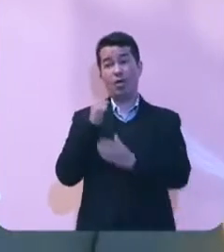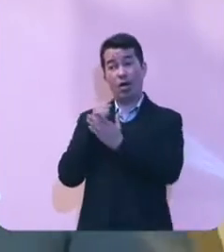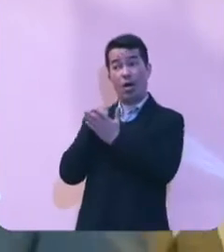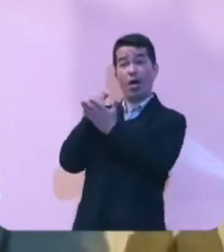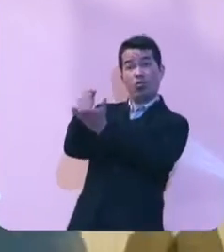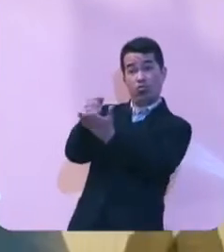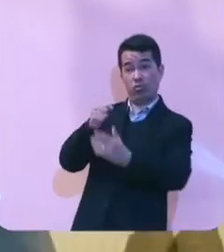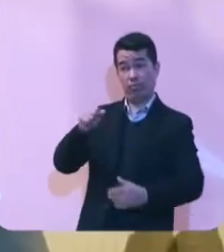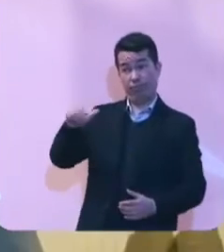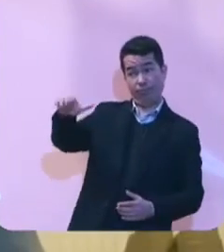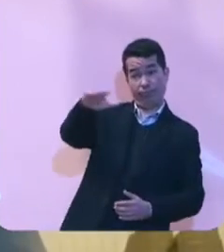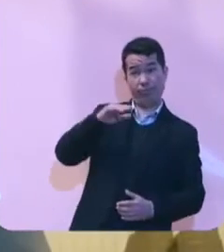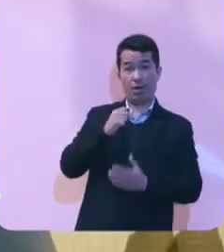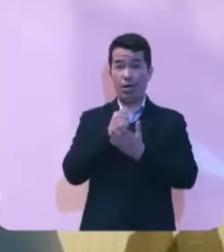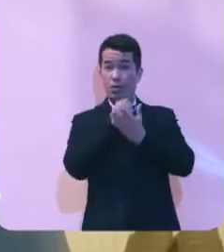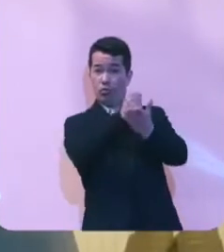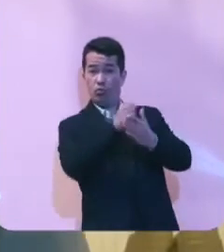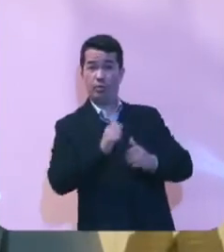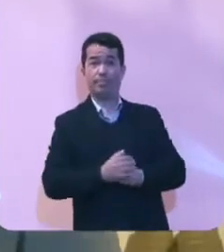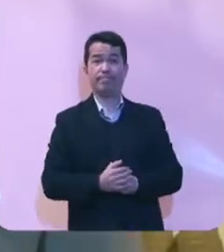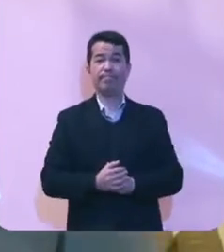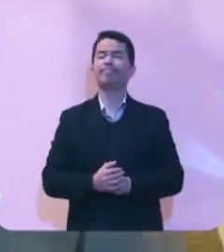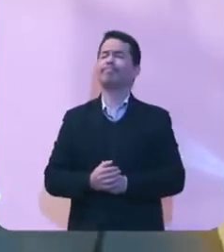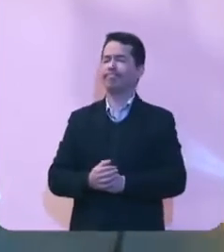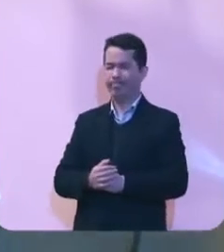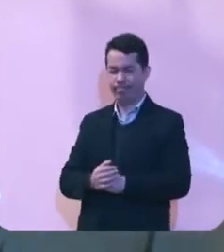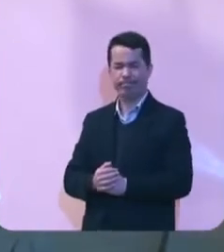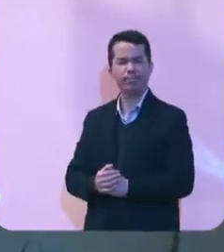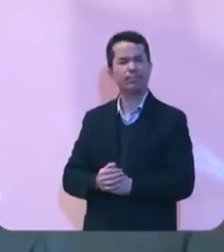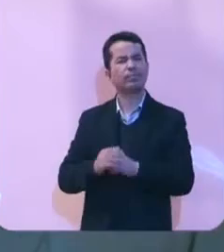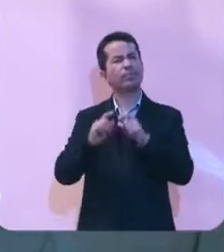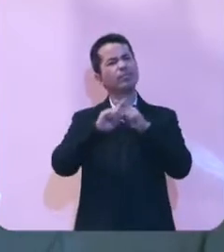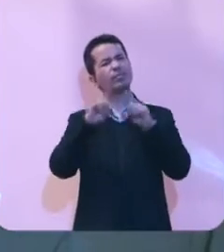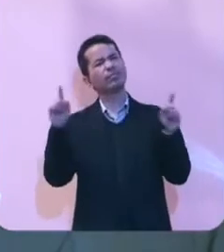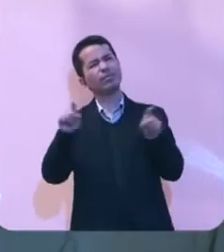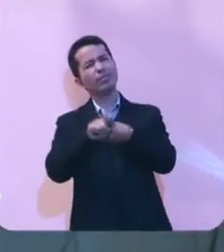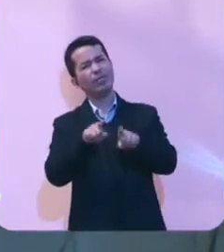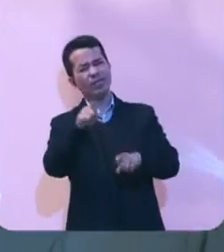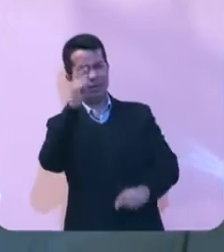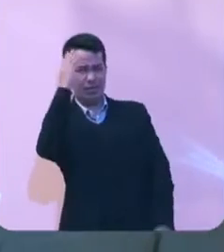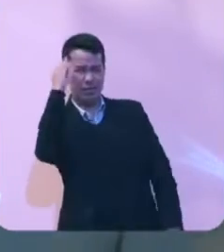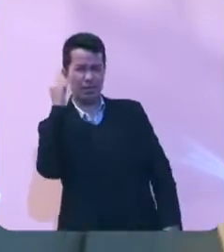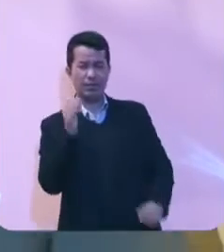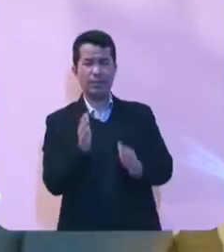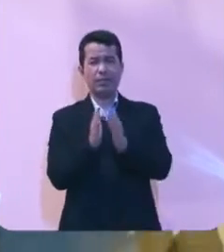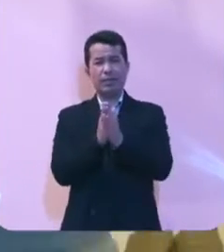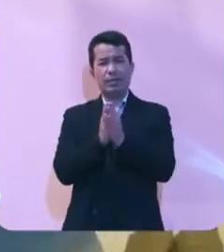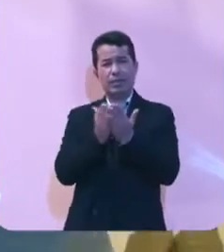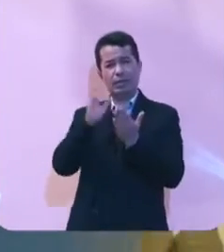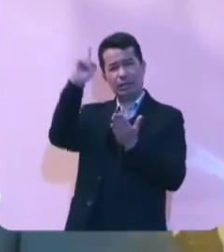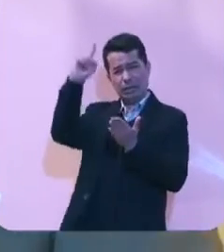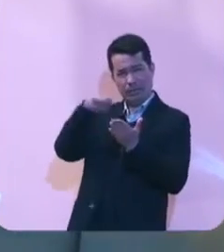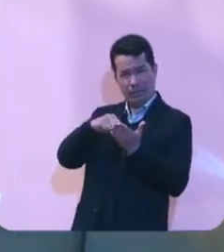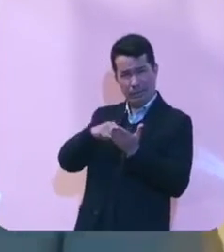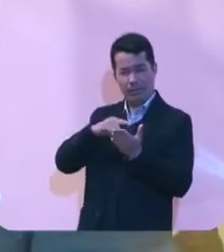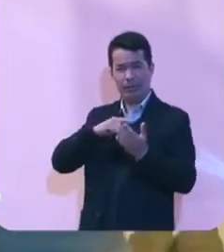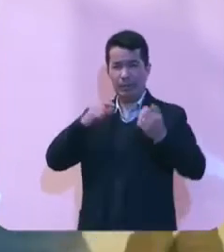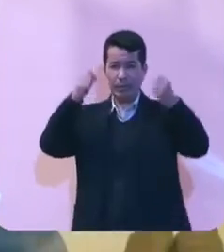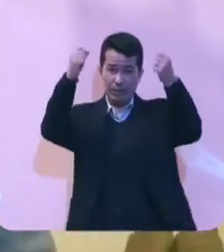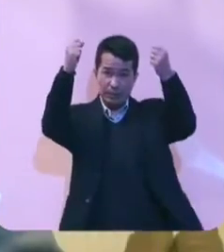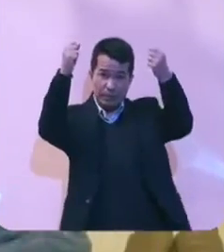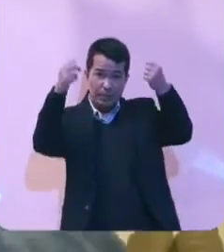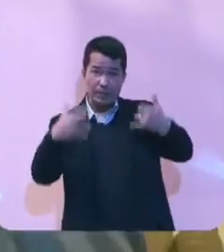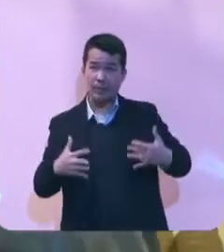específicos. Mas quando a Bíblia fala que Deus se lembre das suas ofertas, não é no sentido de que